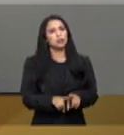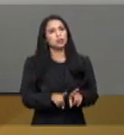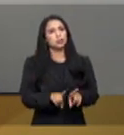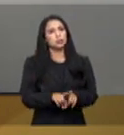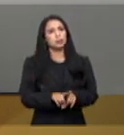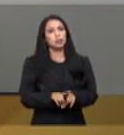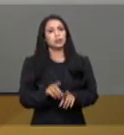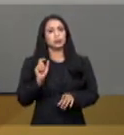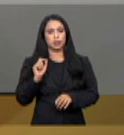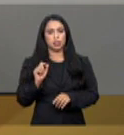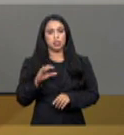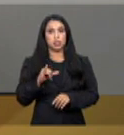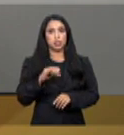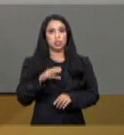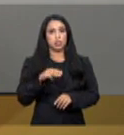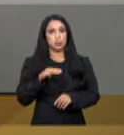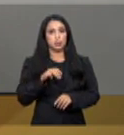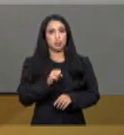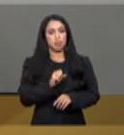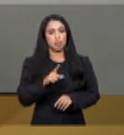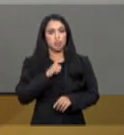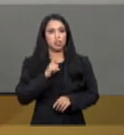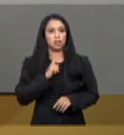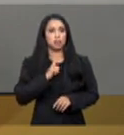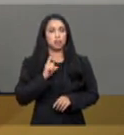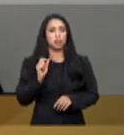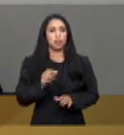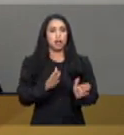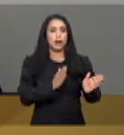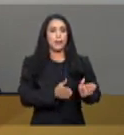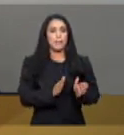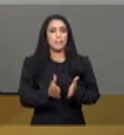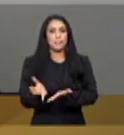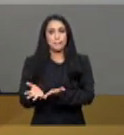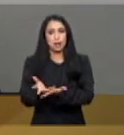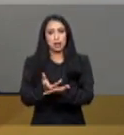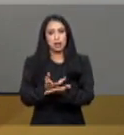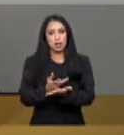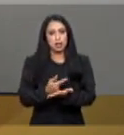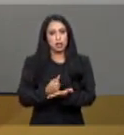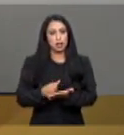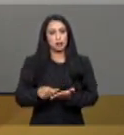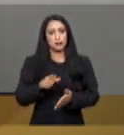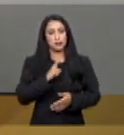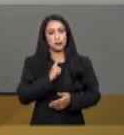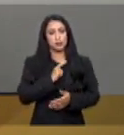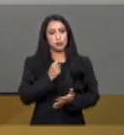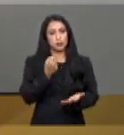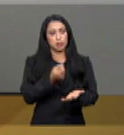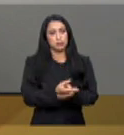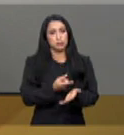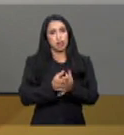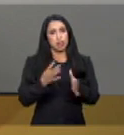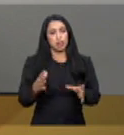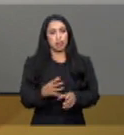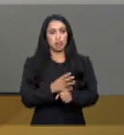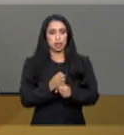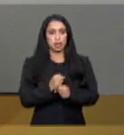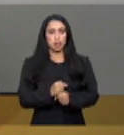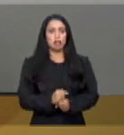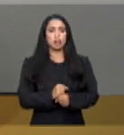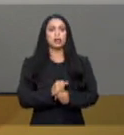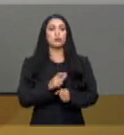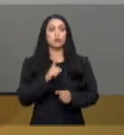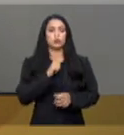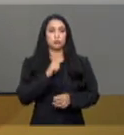finalmente, que o ICMS devido em cada etapa a ser recolhido pelo contribuinte como resultado do cálculo